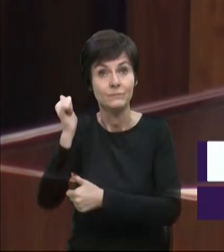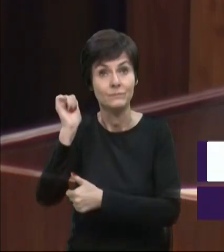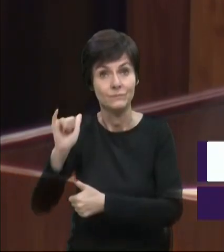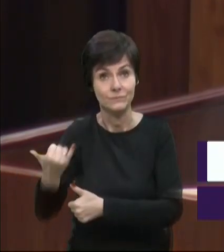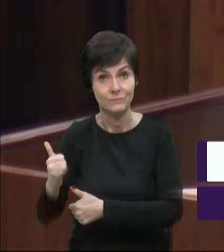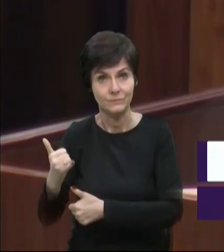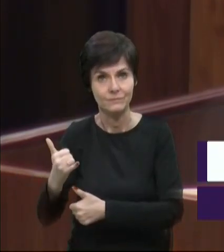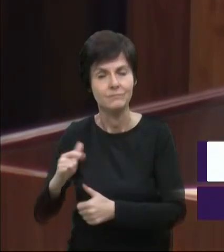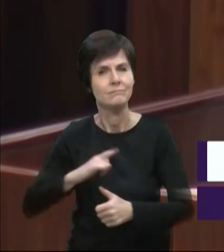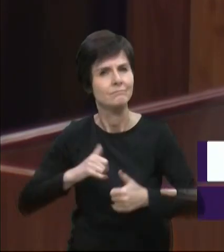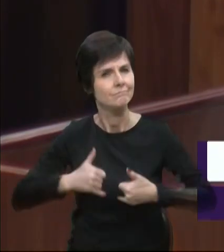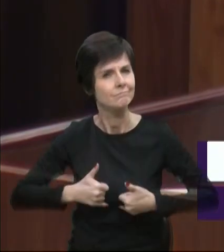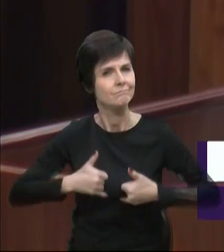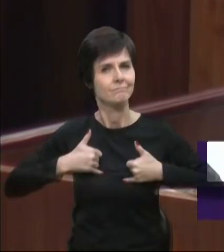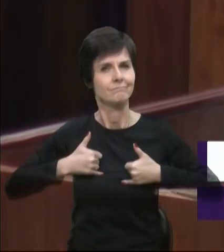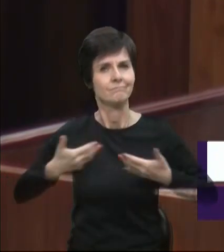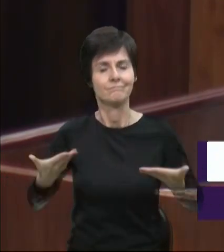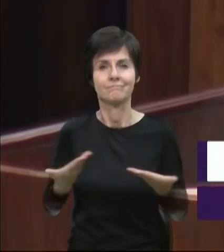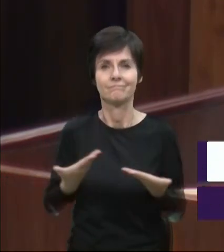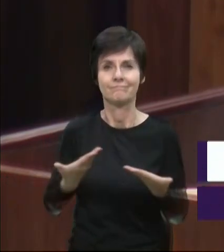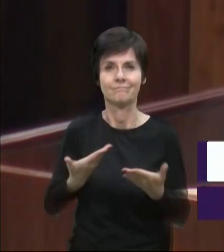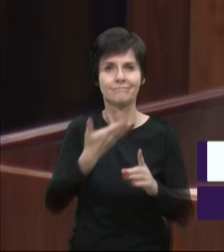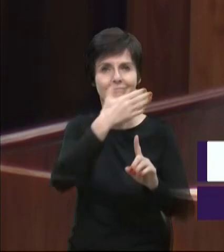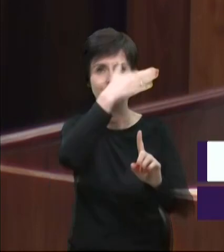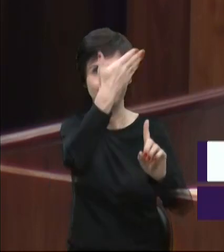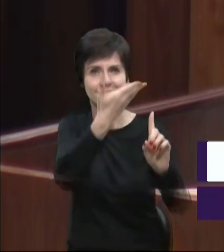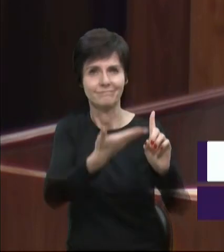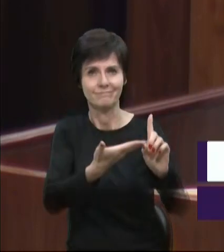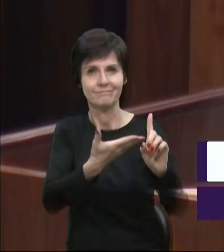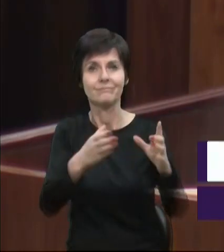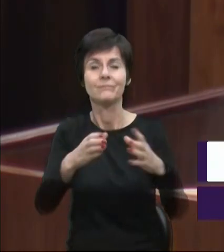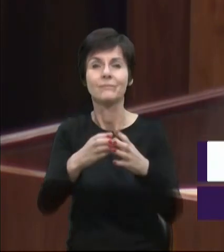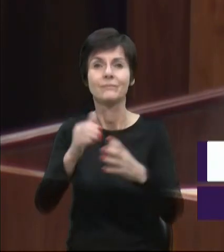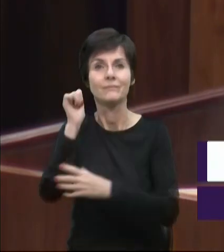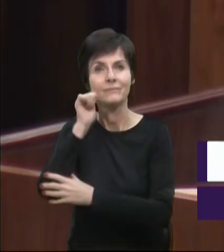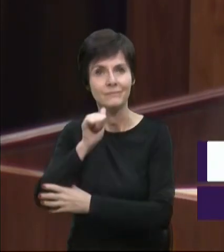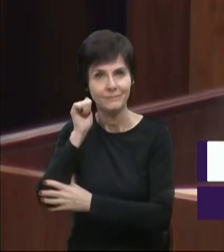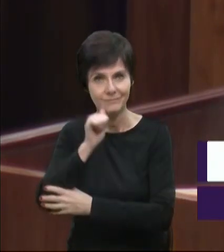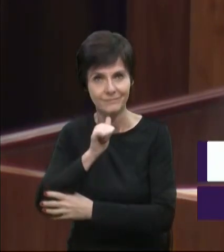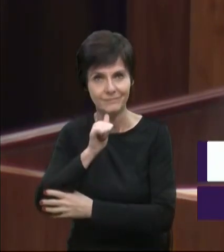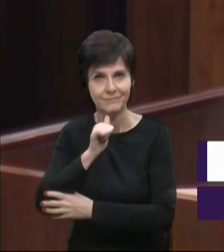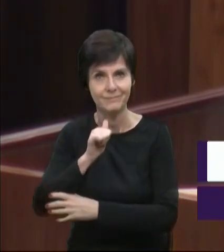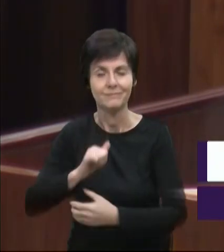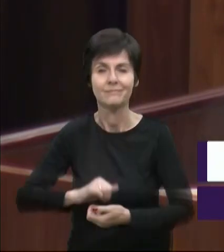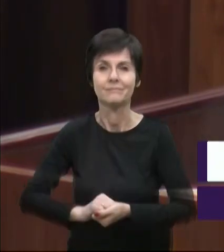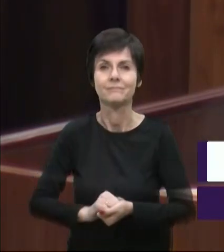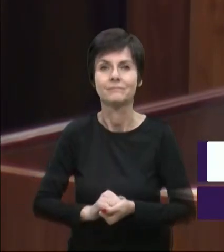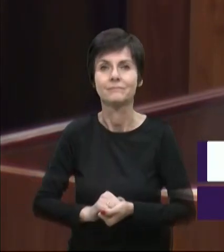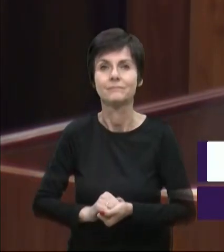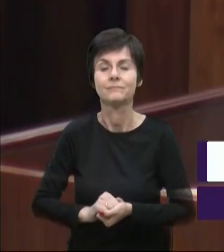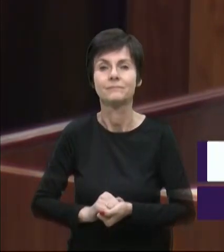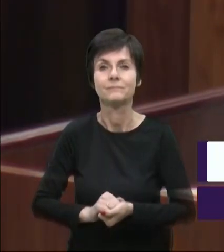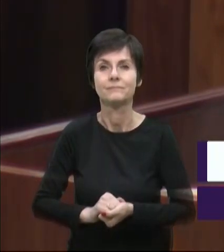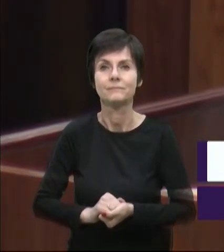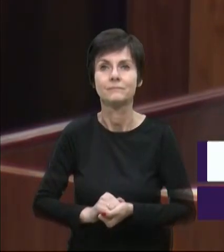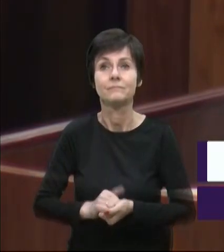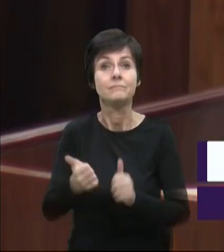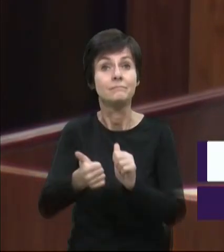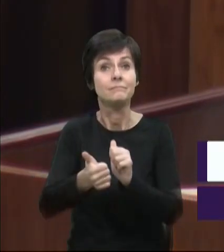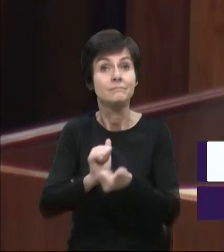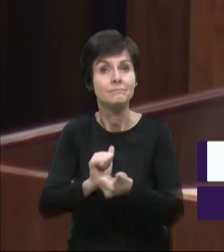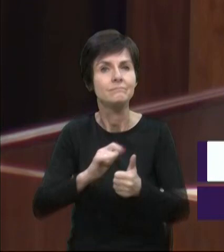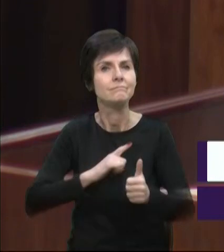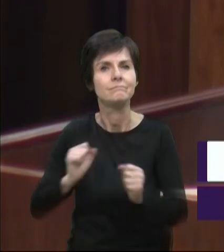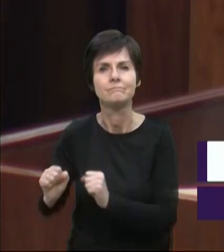em estar presenciando uma homenagem tão importante ao Departamento de Futebol Feminino. O esporte tem um